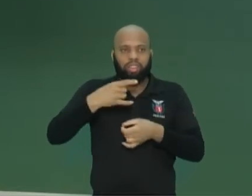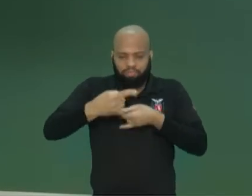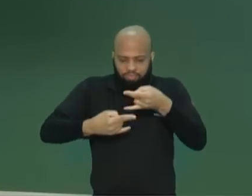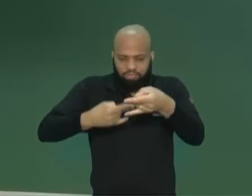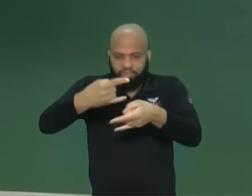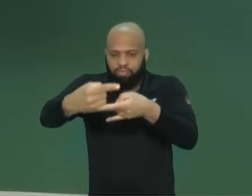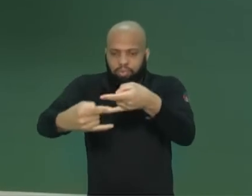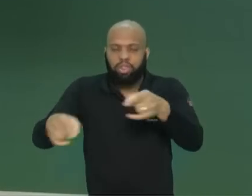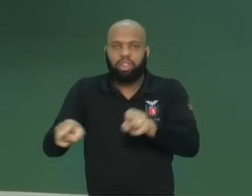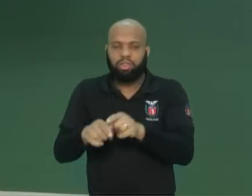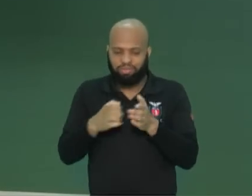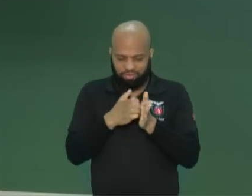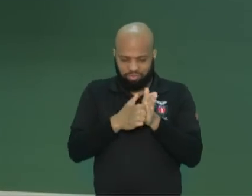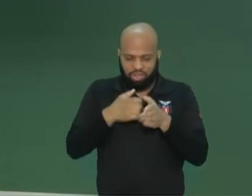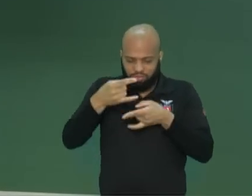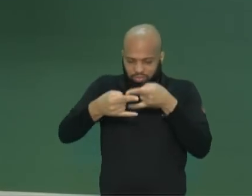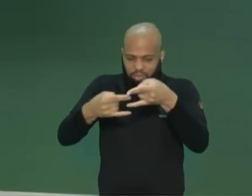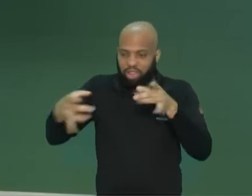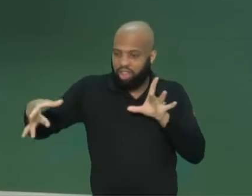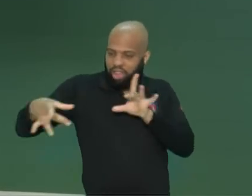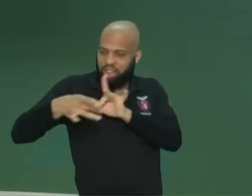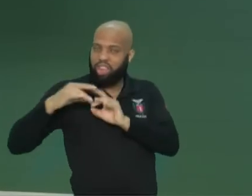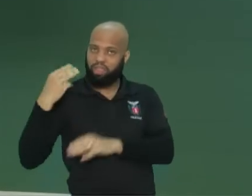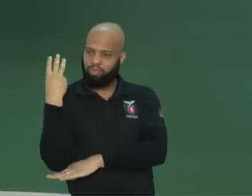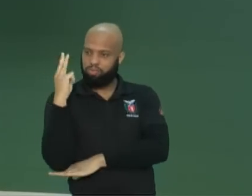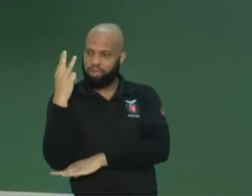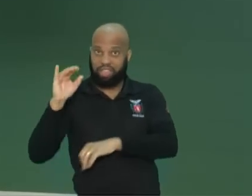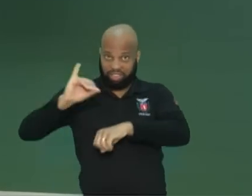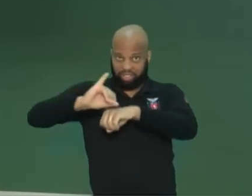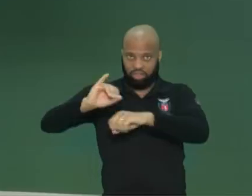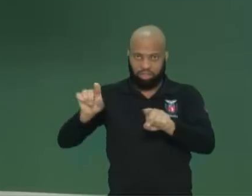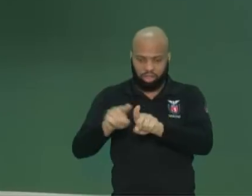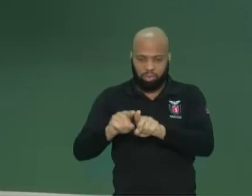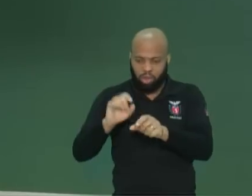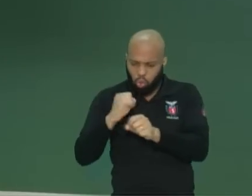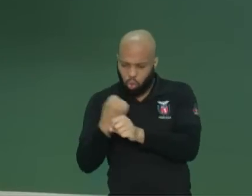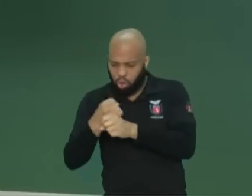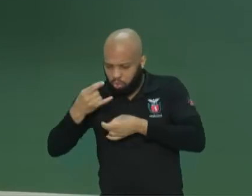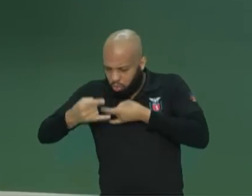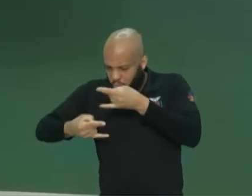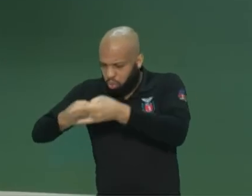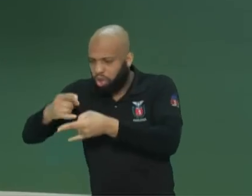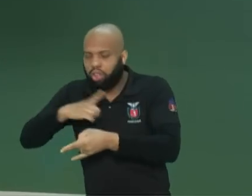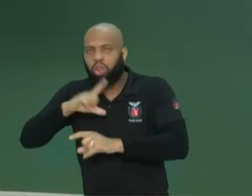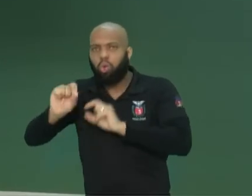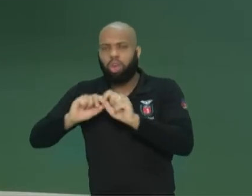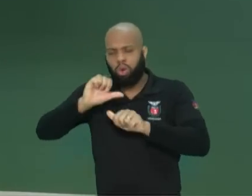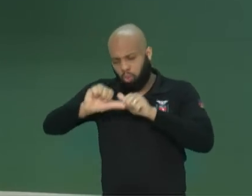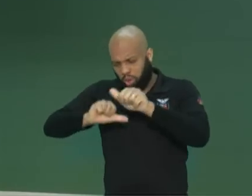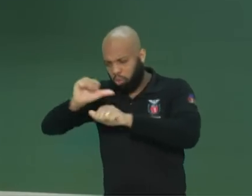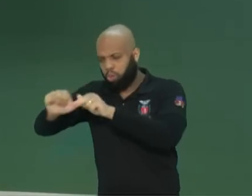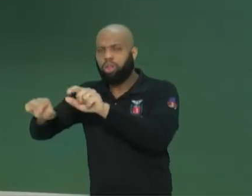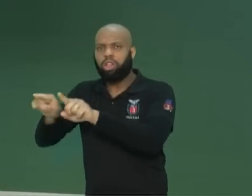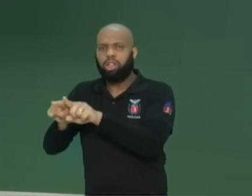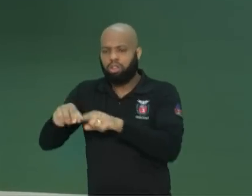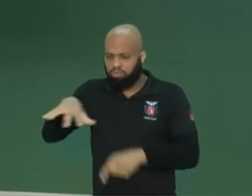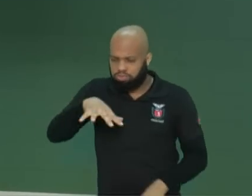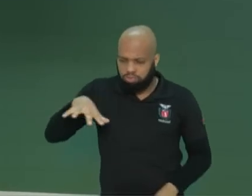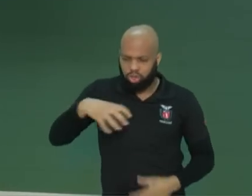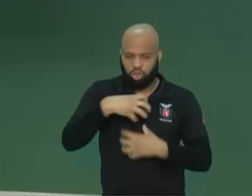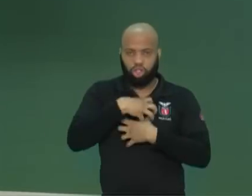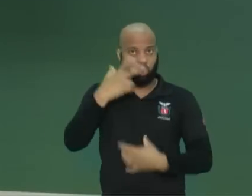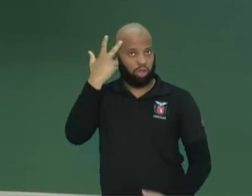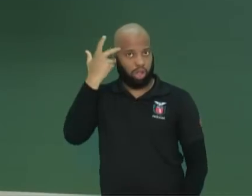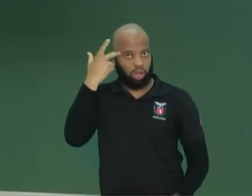vai ligar lá com o porto em São Luís. Então, para a construção dessa ferrovia, eu tenho toda uma modificação aqui do meio natural